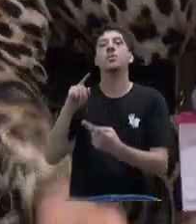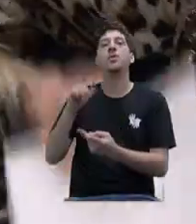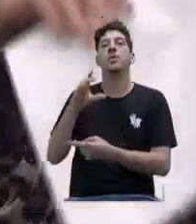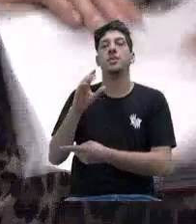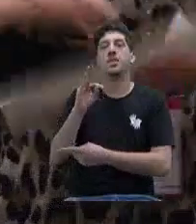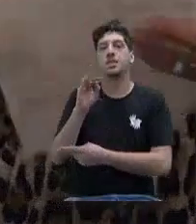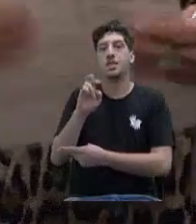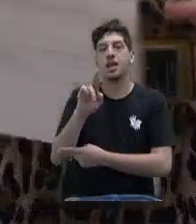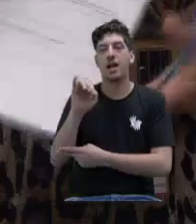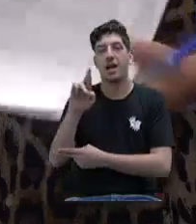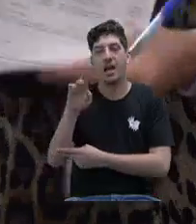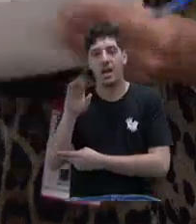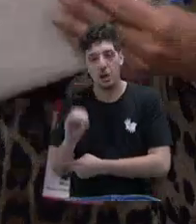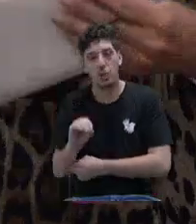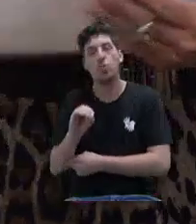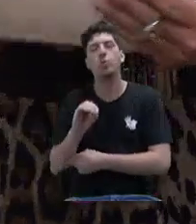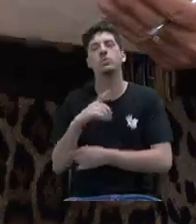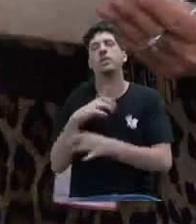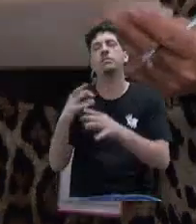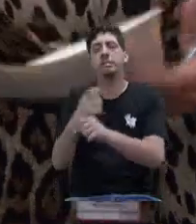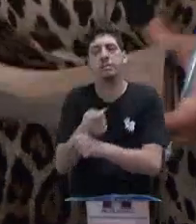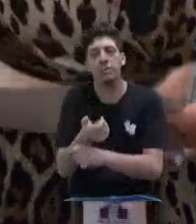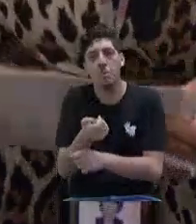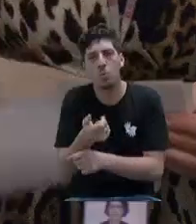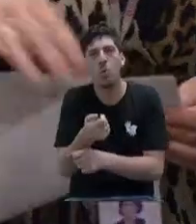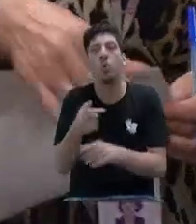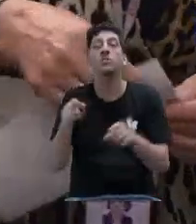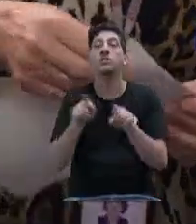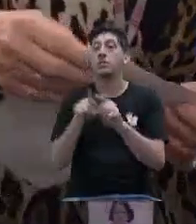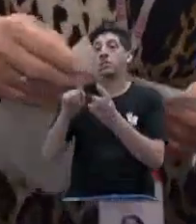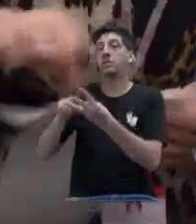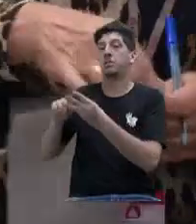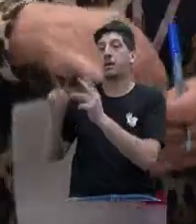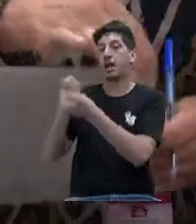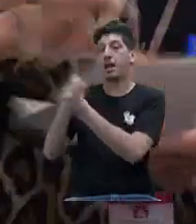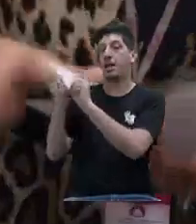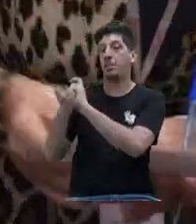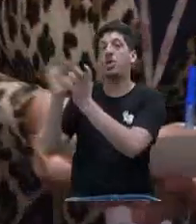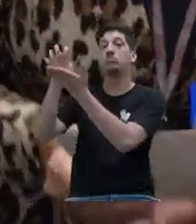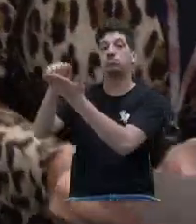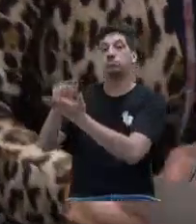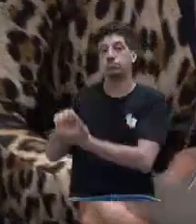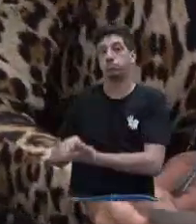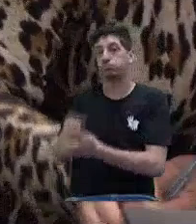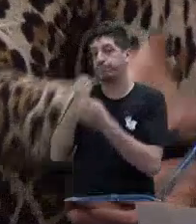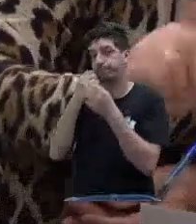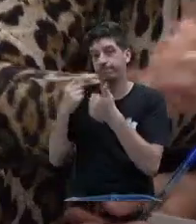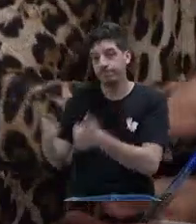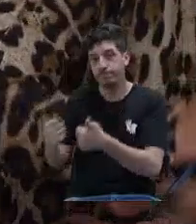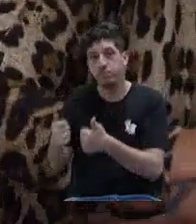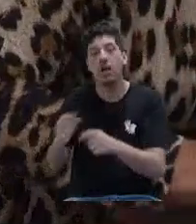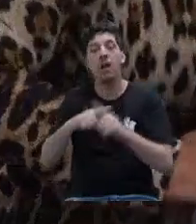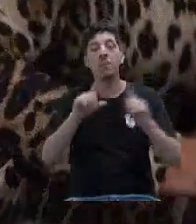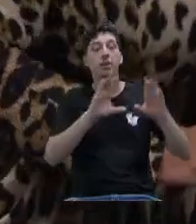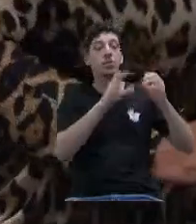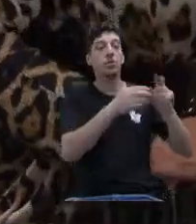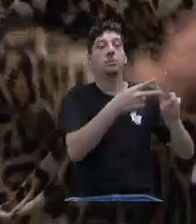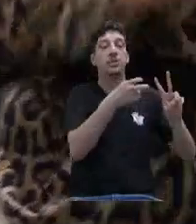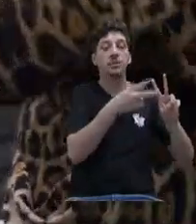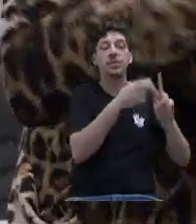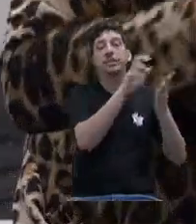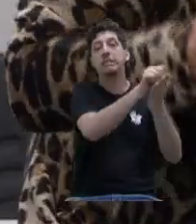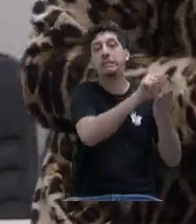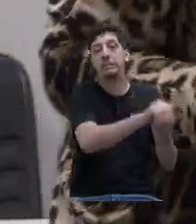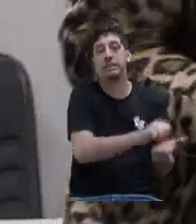catalogados. Temos um bom catálogo da capoeira, mas temos um catálogo ainda falho dos povos